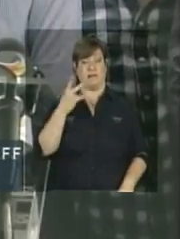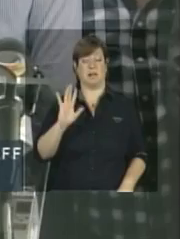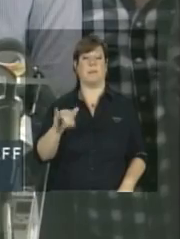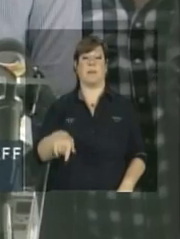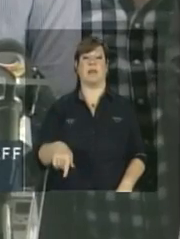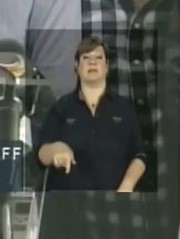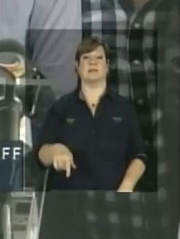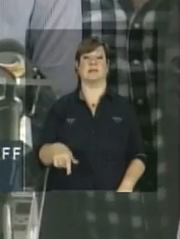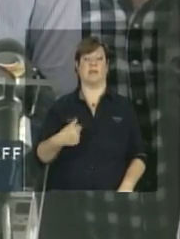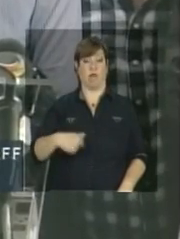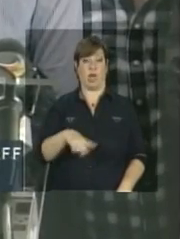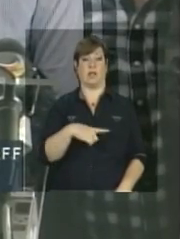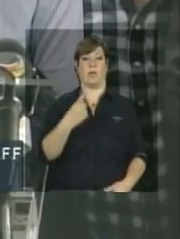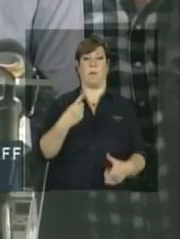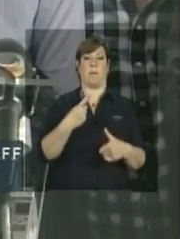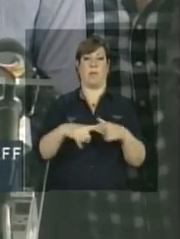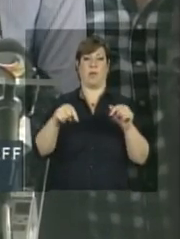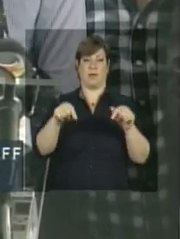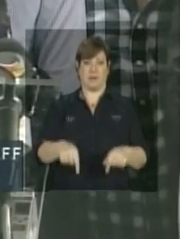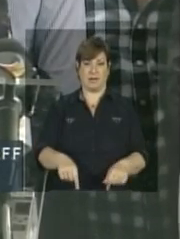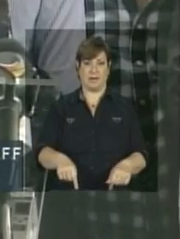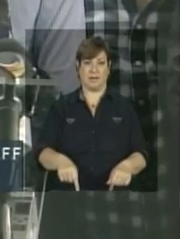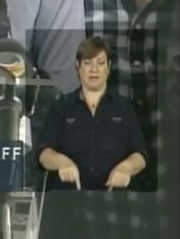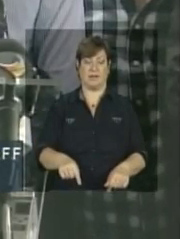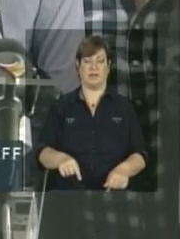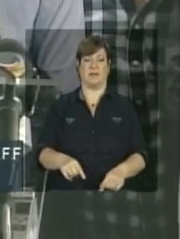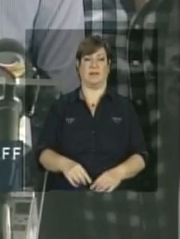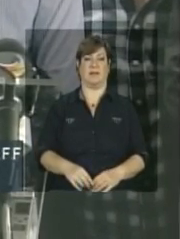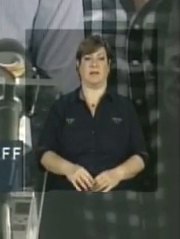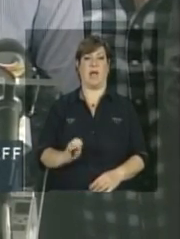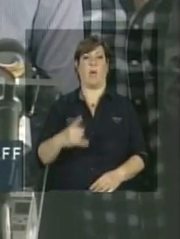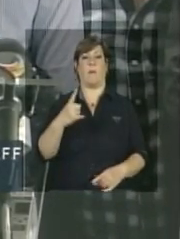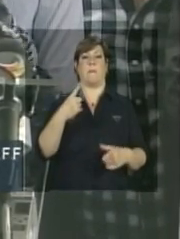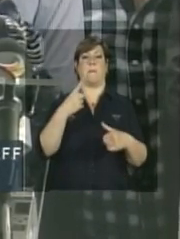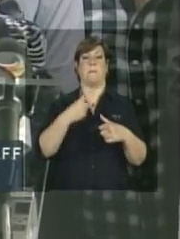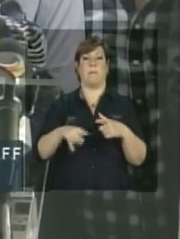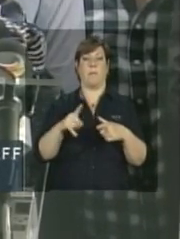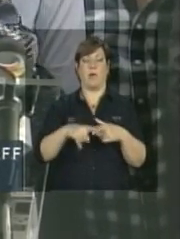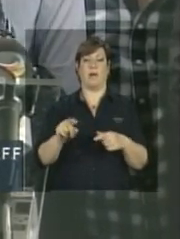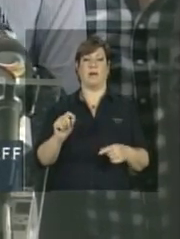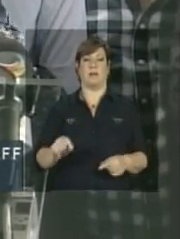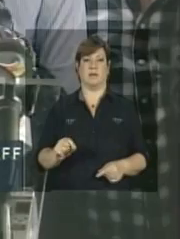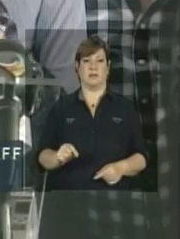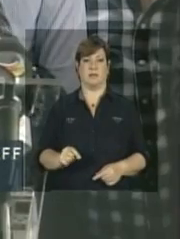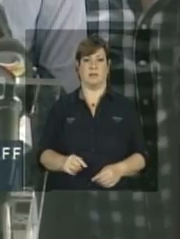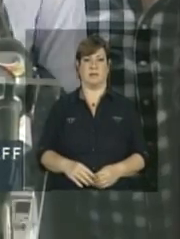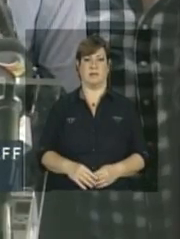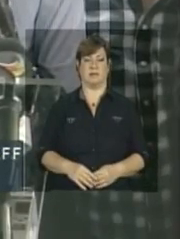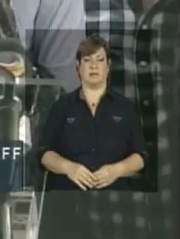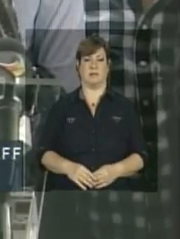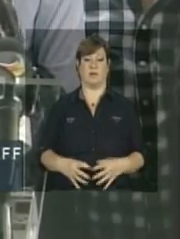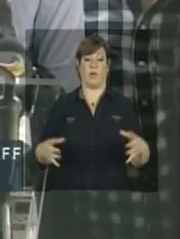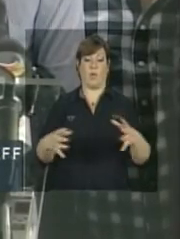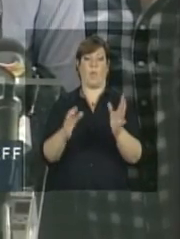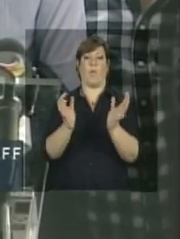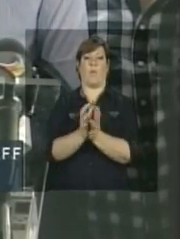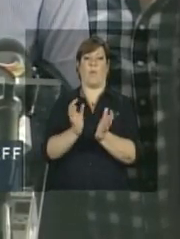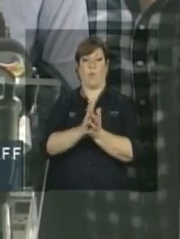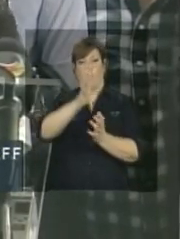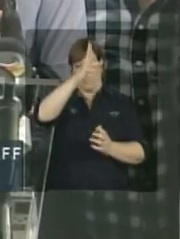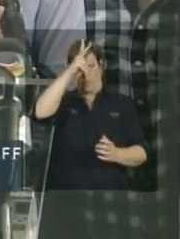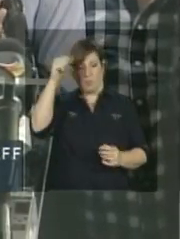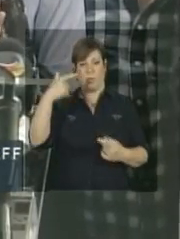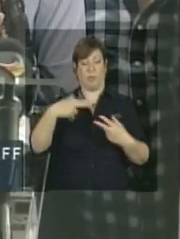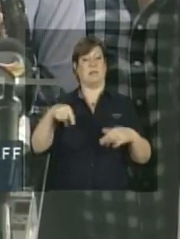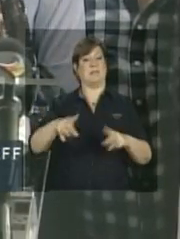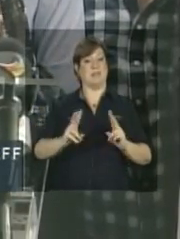tivemos um problema aqui, que era um problema ligado... Negociação com comunidades indígenas. Comunidades indígenas, que é